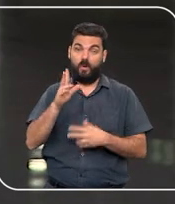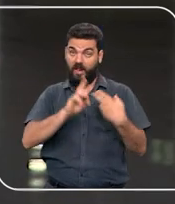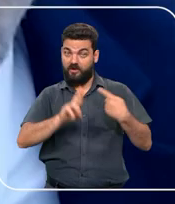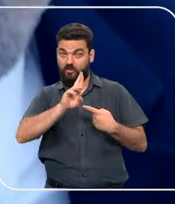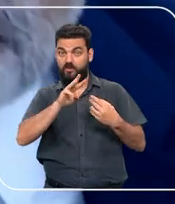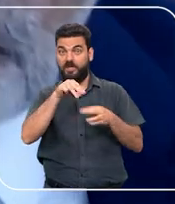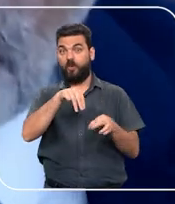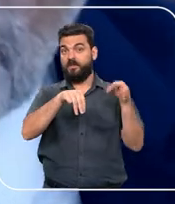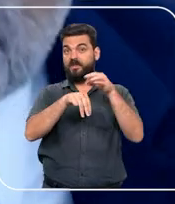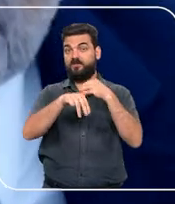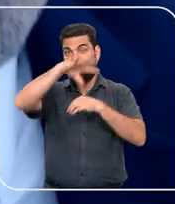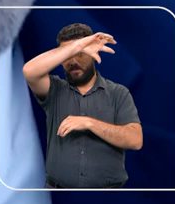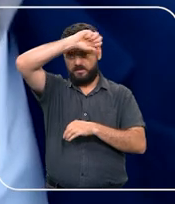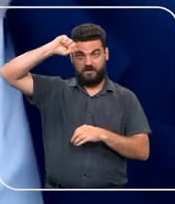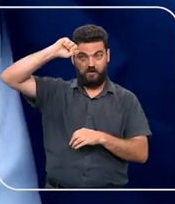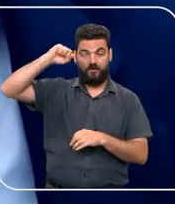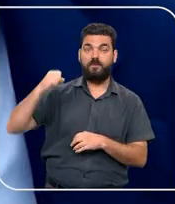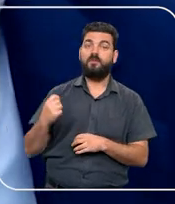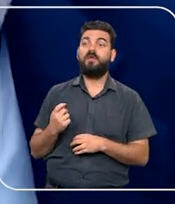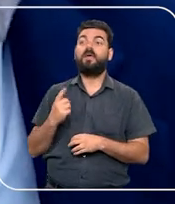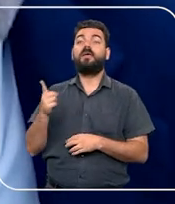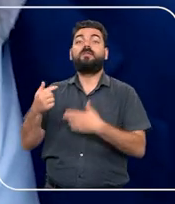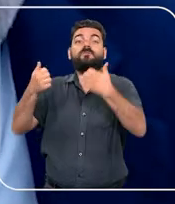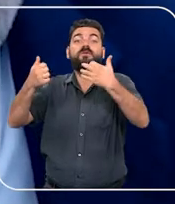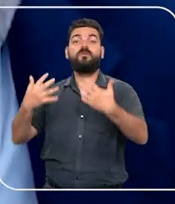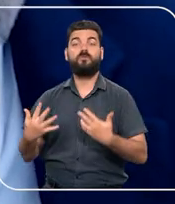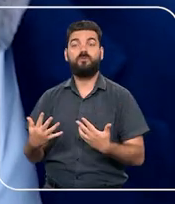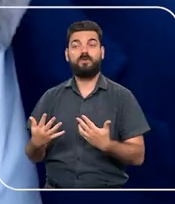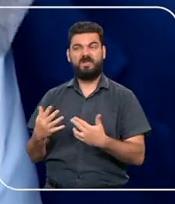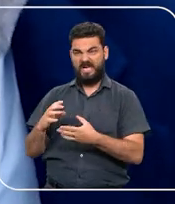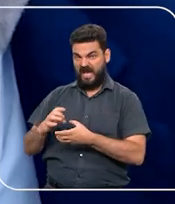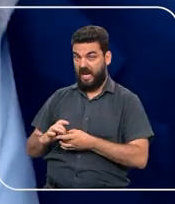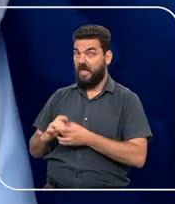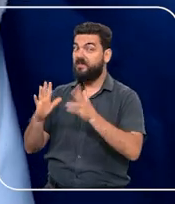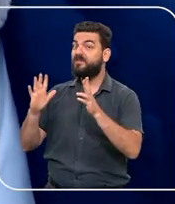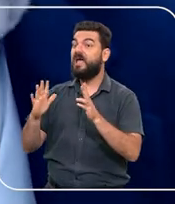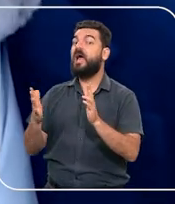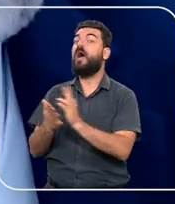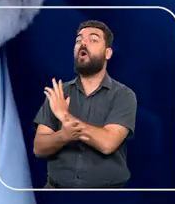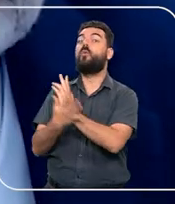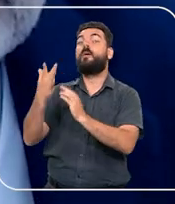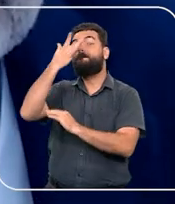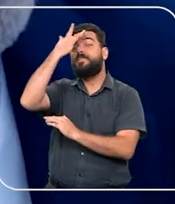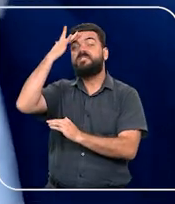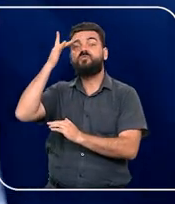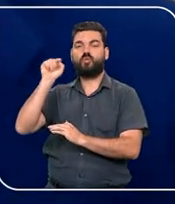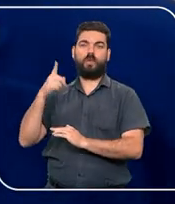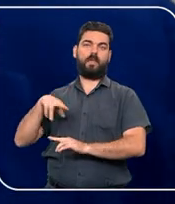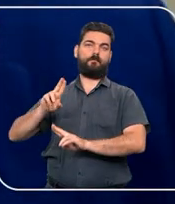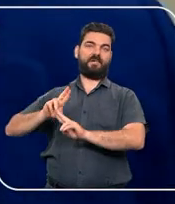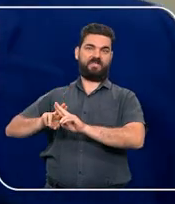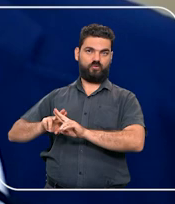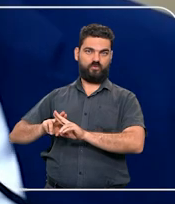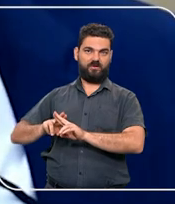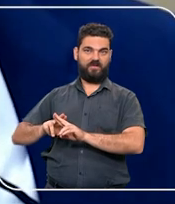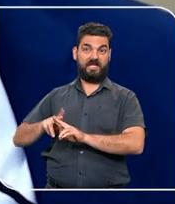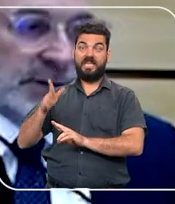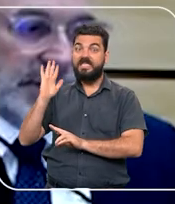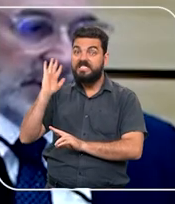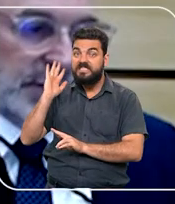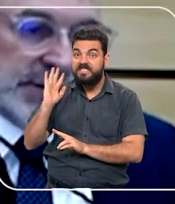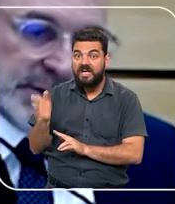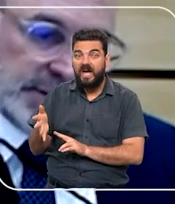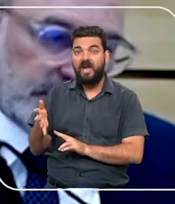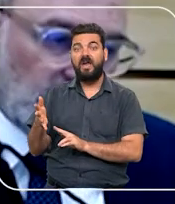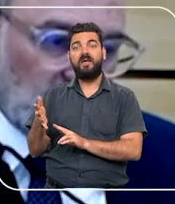Norma o relator Ministro Sebastião Reis Júnior ressaltou que o induto é concedido às pessoas condenadas ou seja